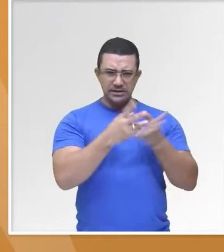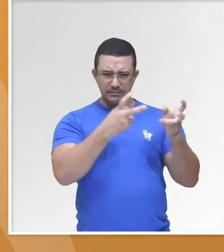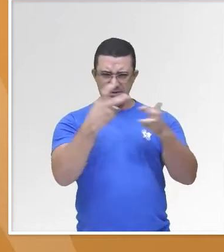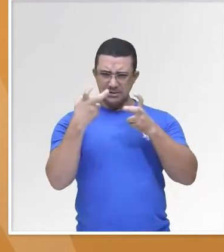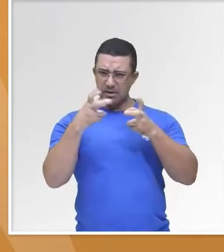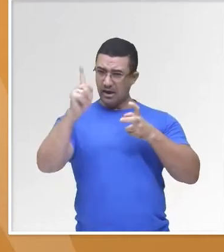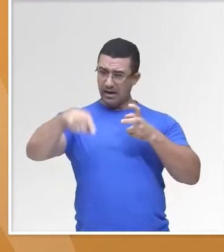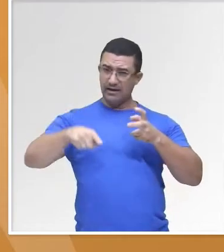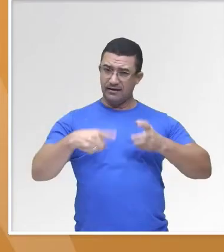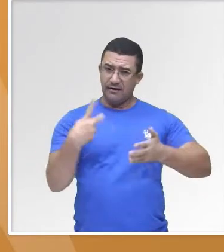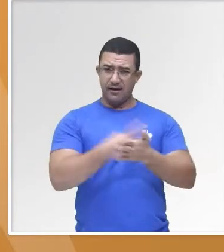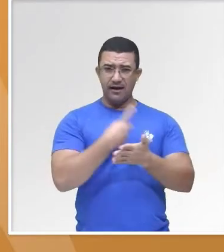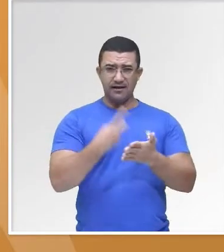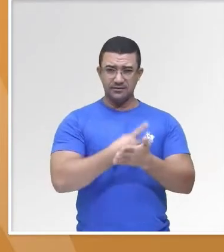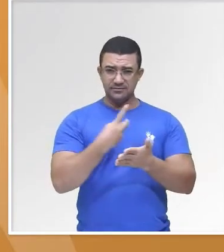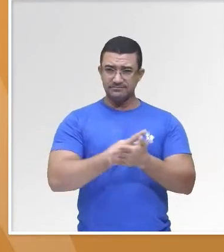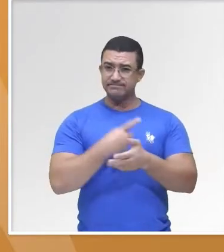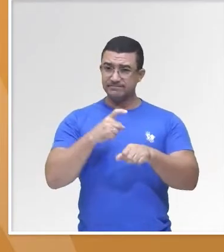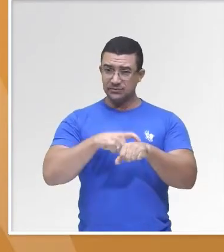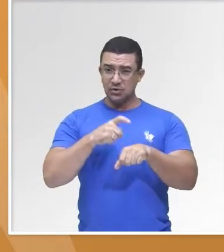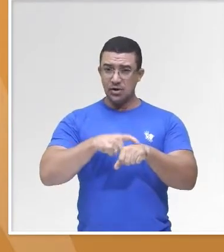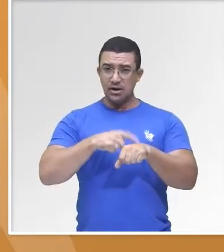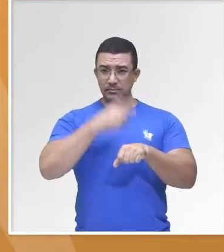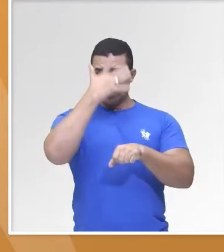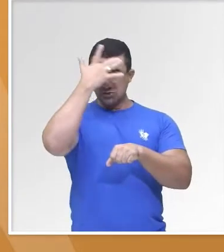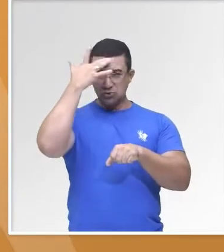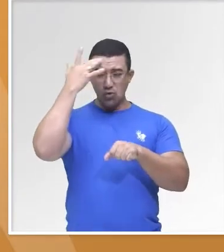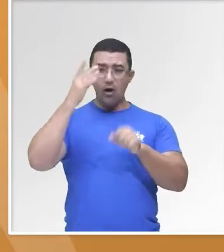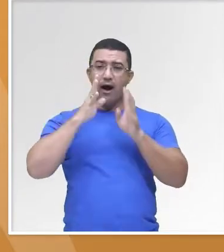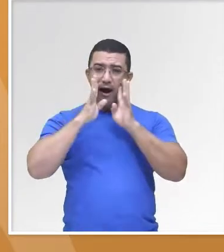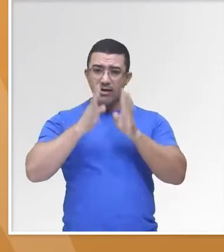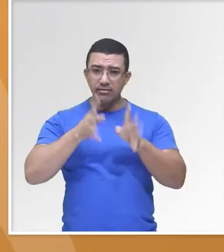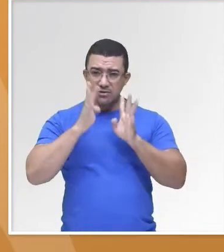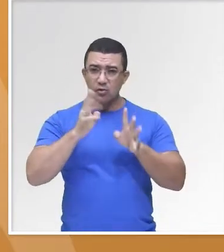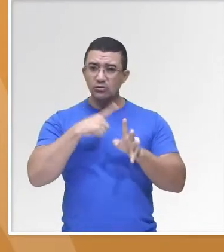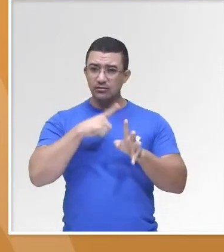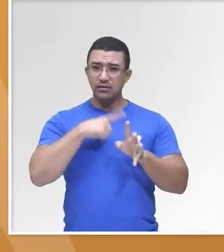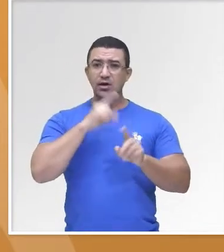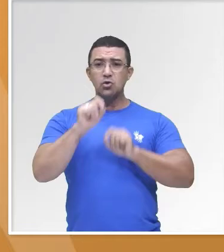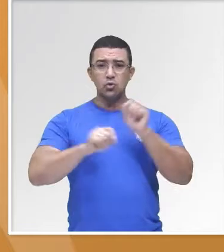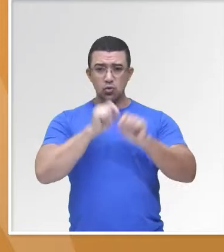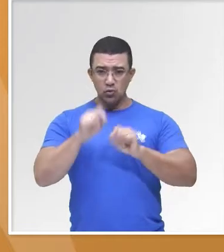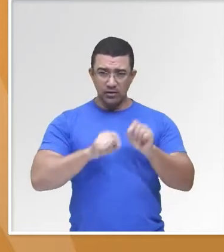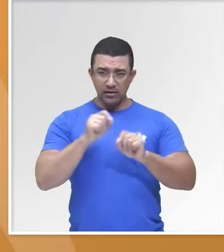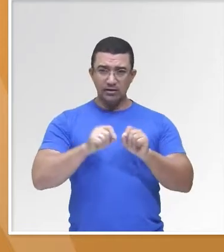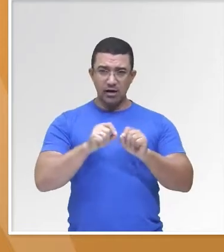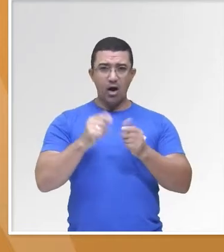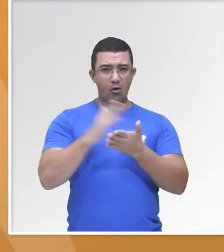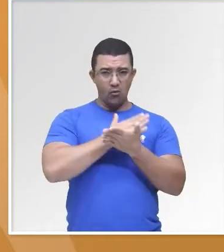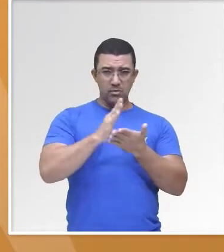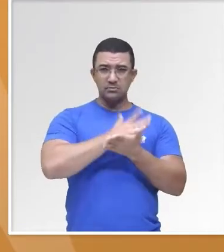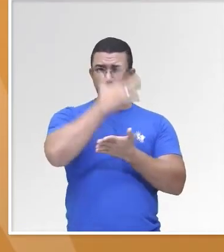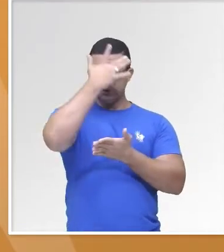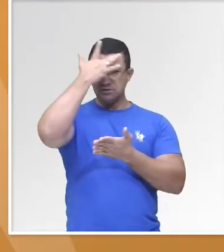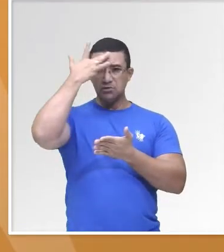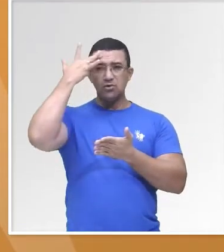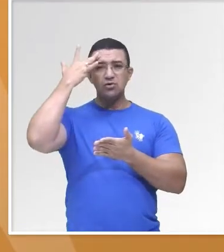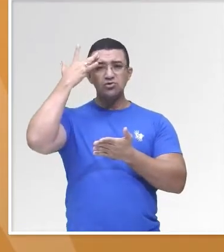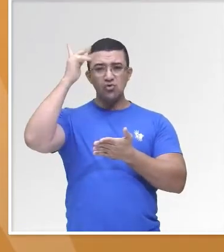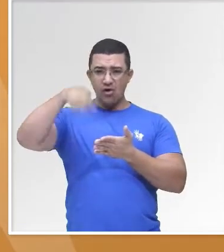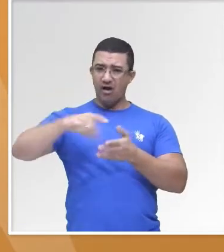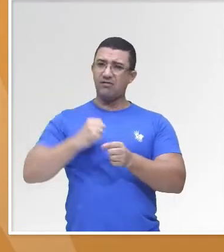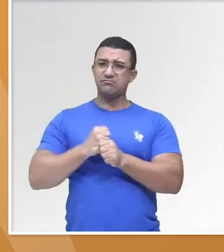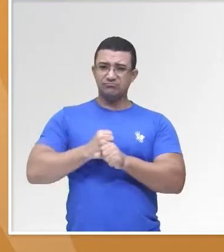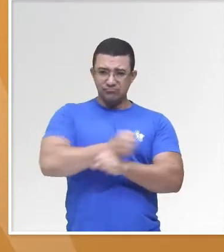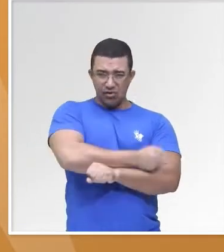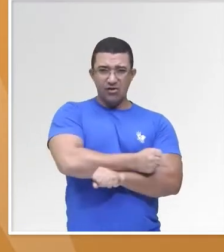errado? Que horas alguém vai começar a prestar atenção que tem uma grande parcela de pessoas que está sendo explorada